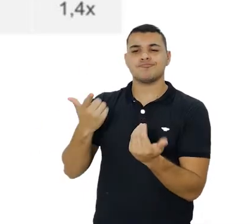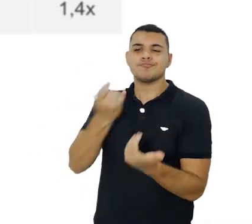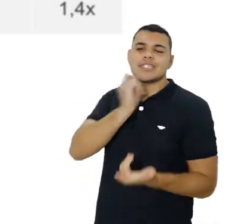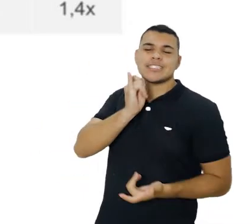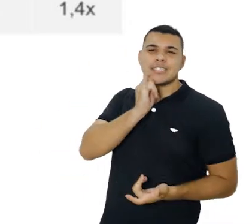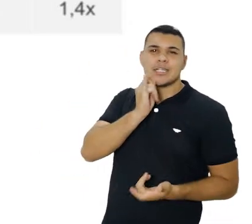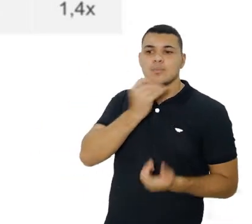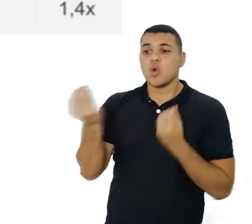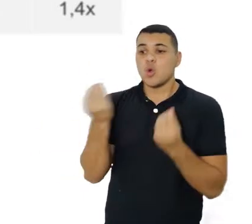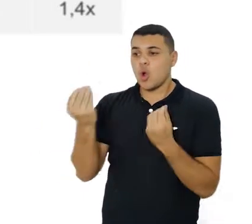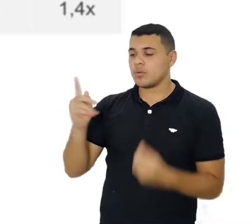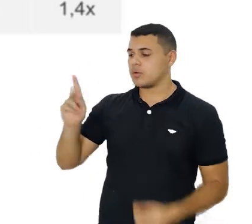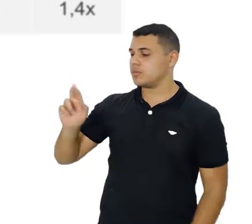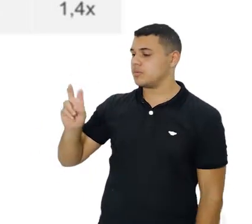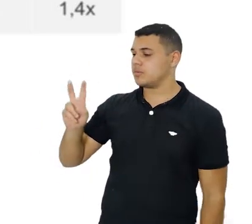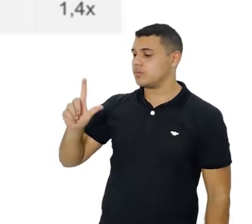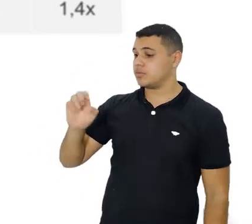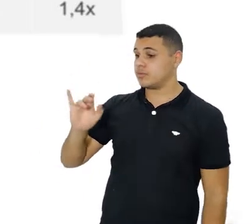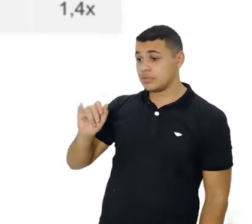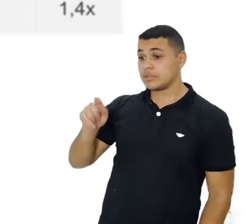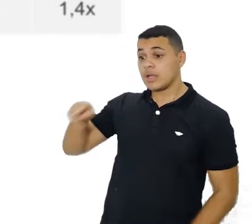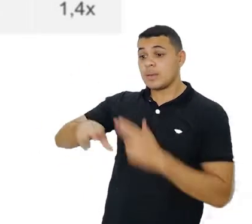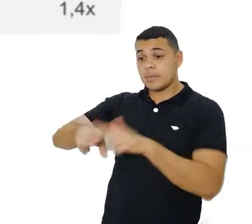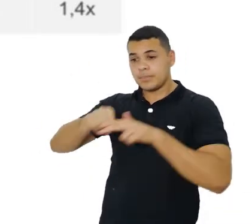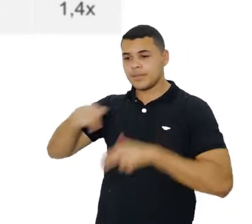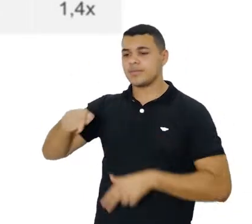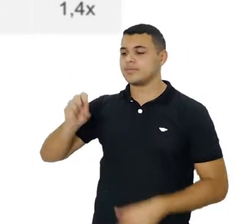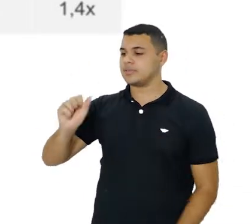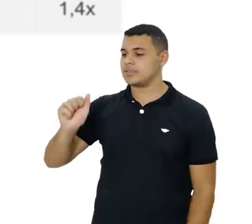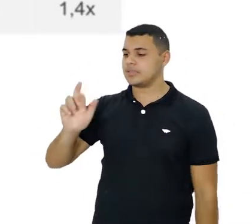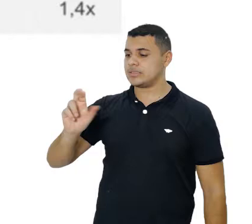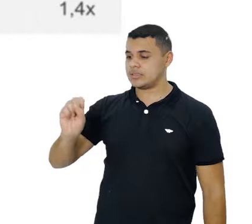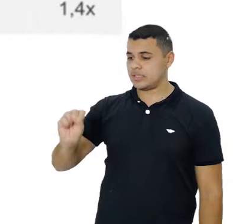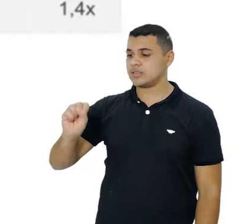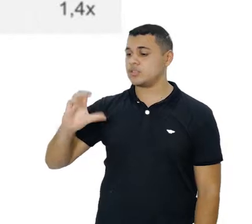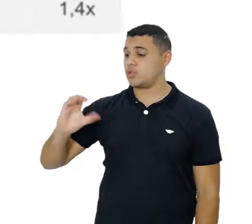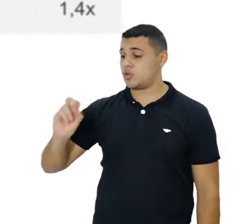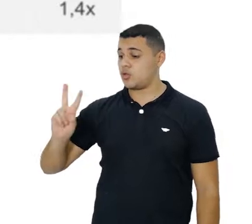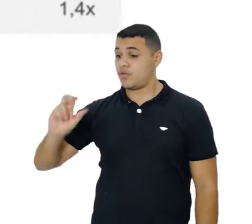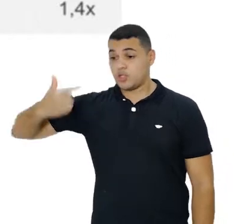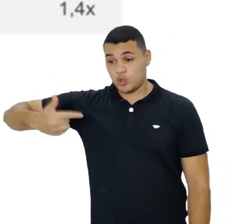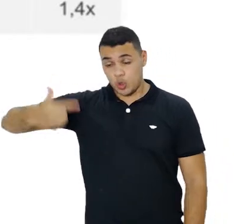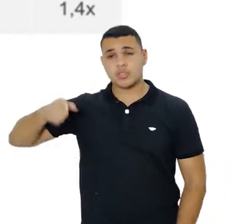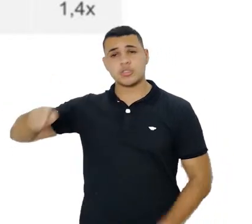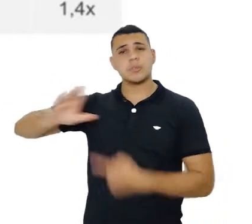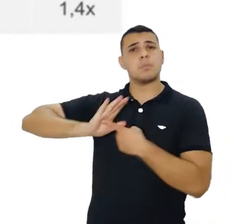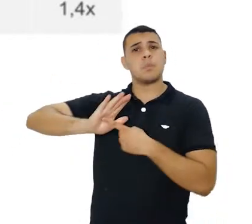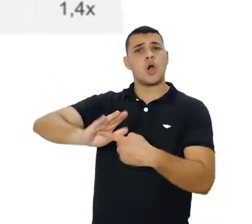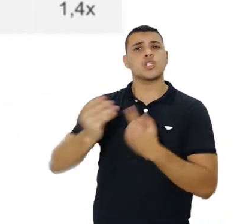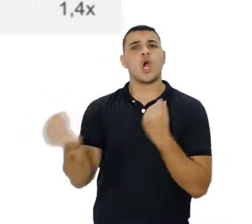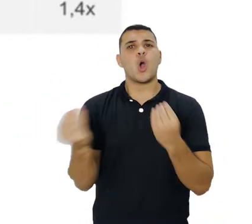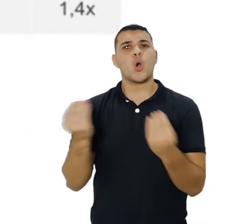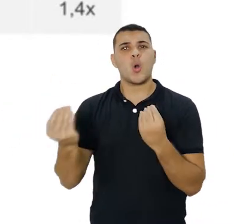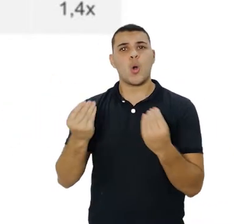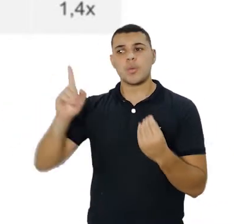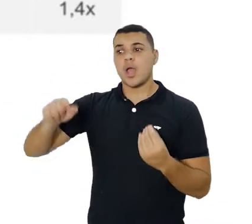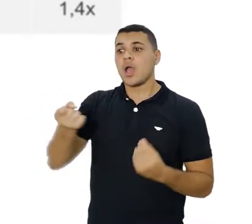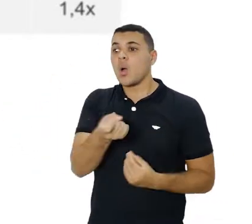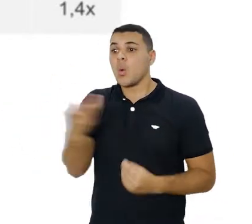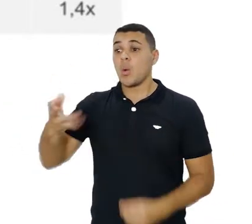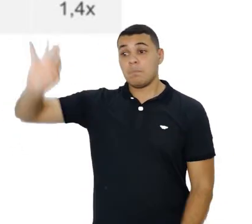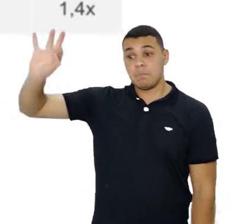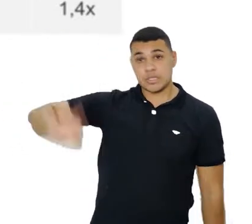da prevalência, né, para a infecção por SARS-CoV-2, na linha onde se mostram aqui